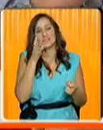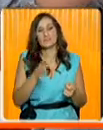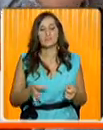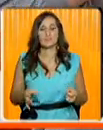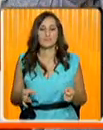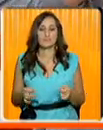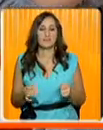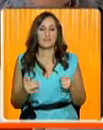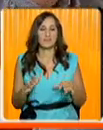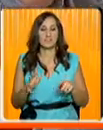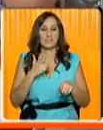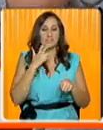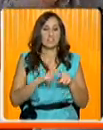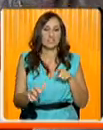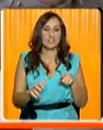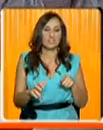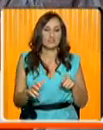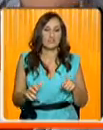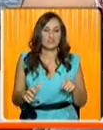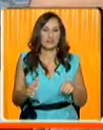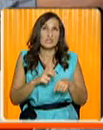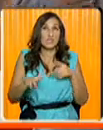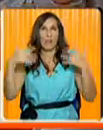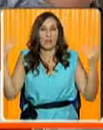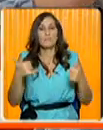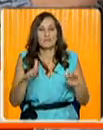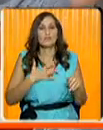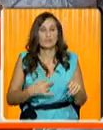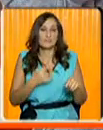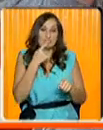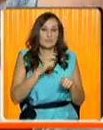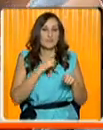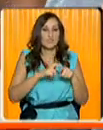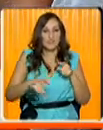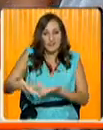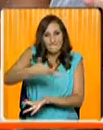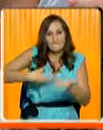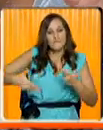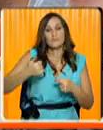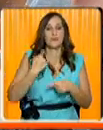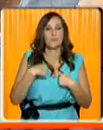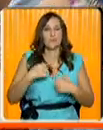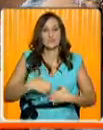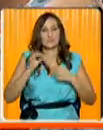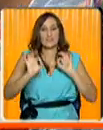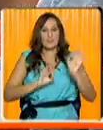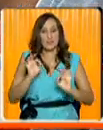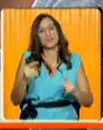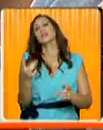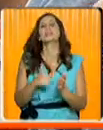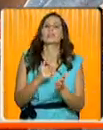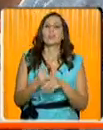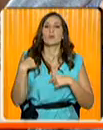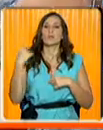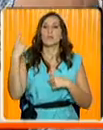mas é uma energia, eu não gosto muito de falar disto, de energias e não sei o quê, mas há uma energia que se passa ali e gira, porque para mim é terapêutico. Porque eu, de cada vez